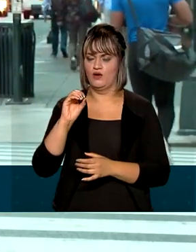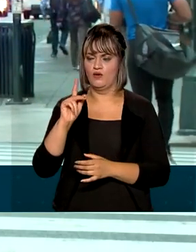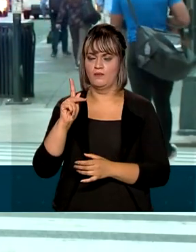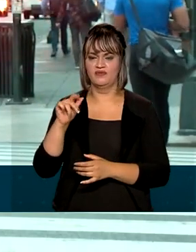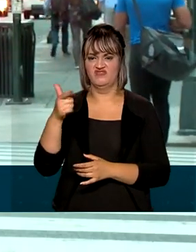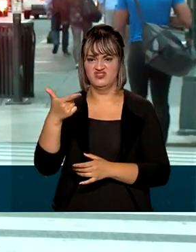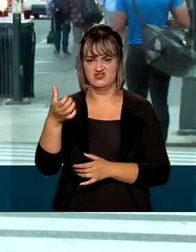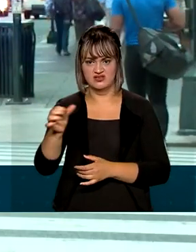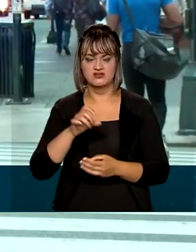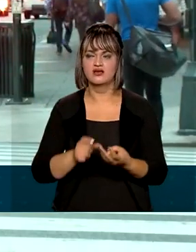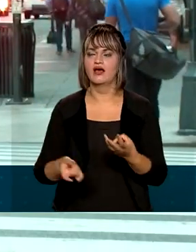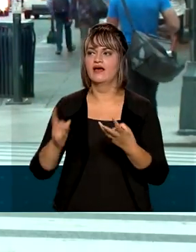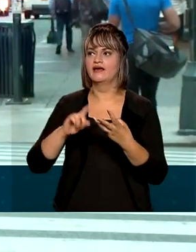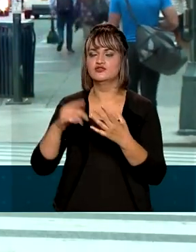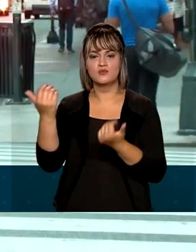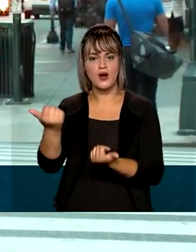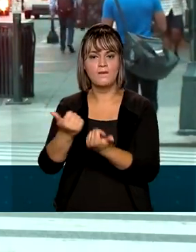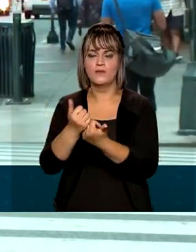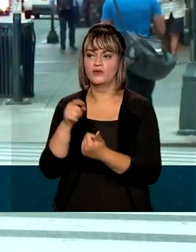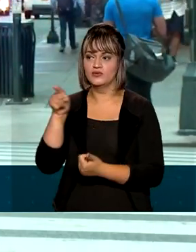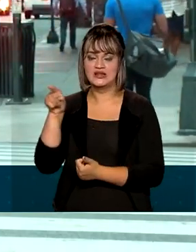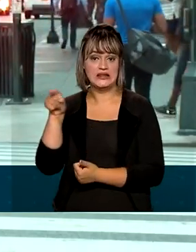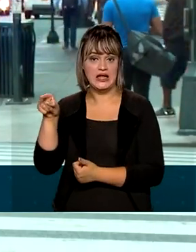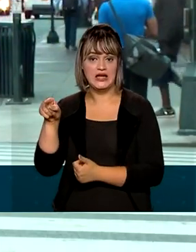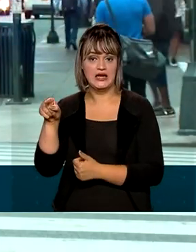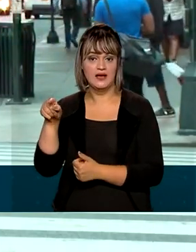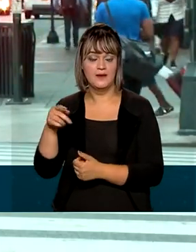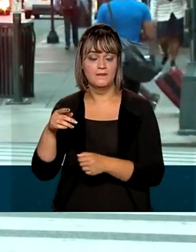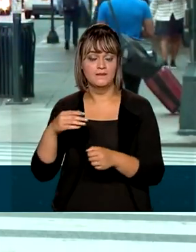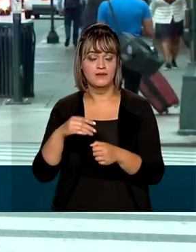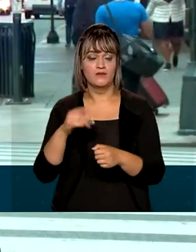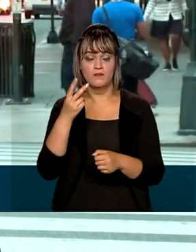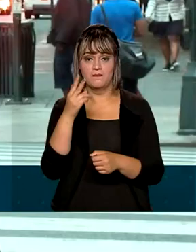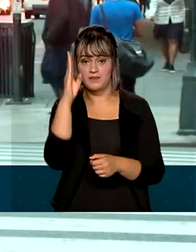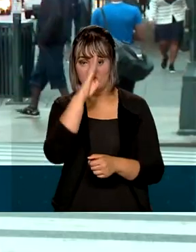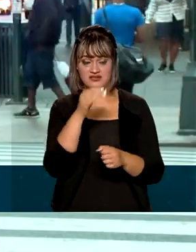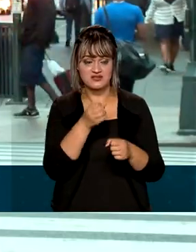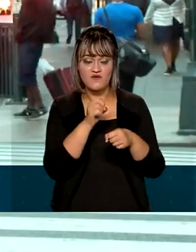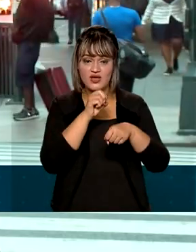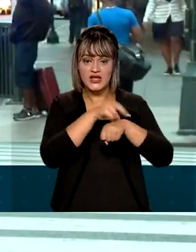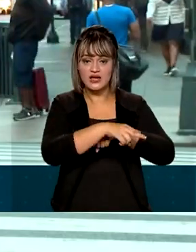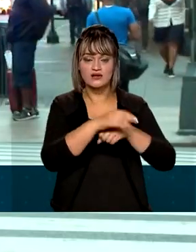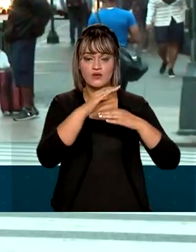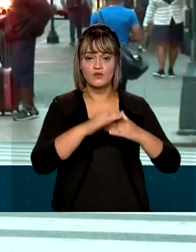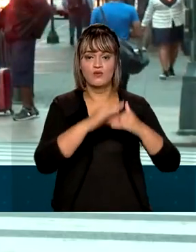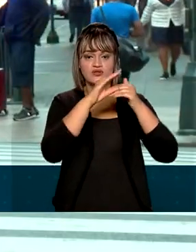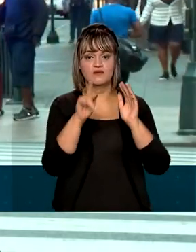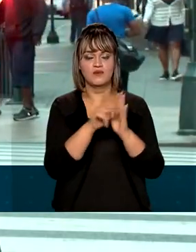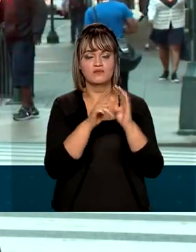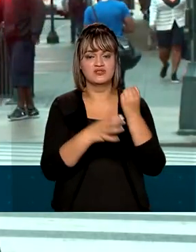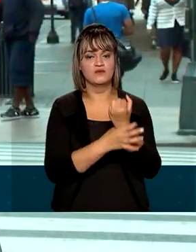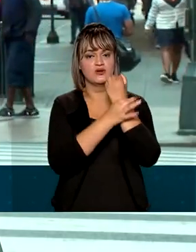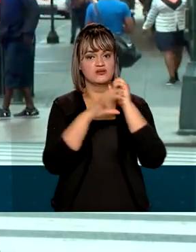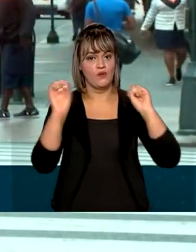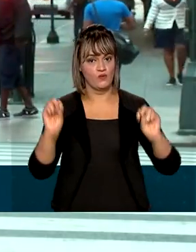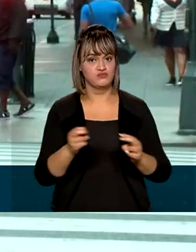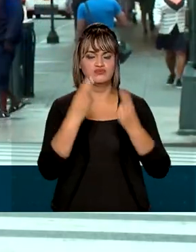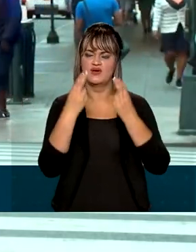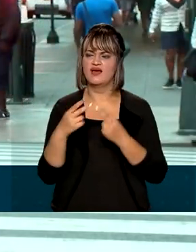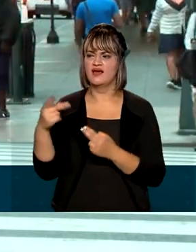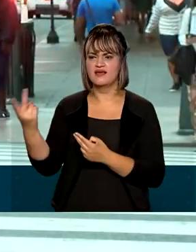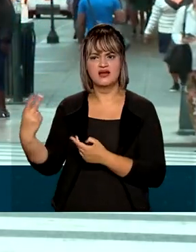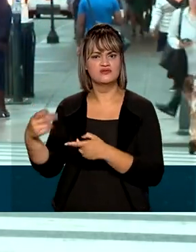26 e sobre o apoio de Boris Johnson uma vaga do Brasil no Conselho de Segurança da ONU aí